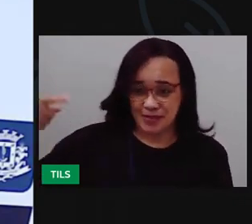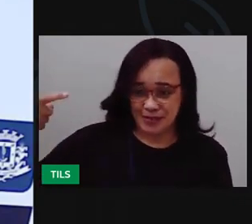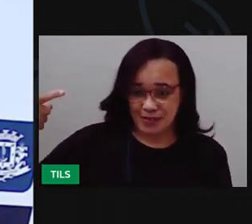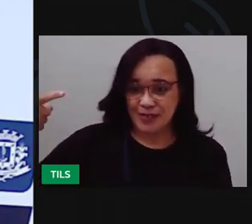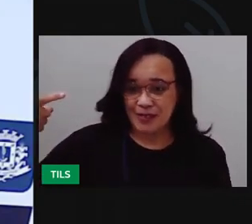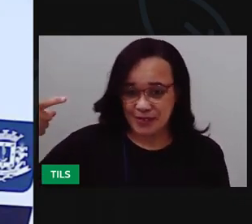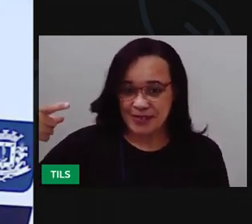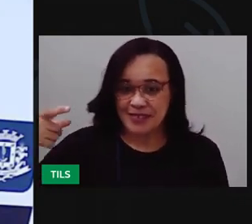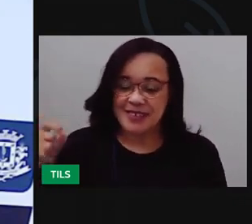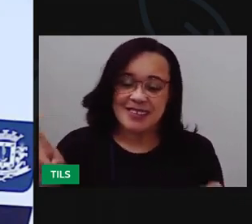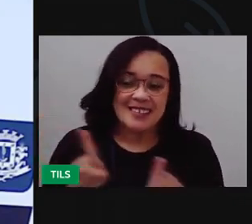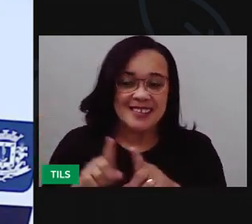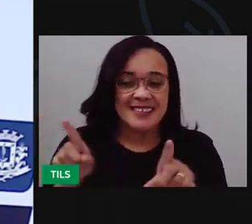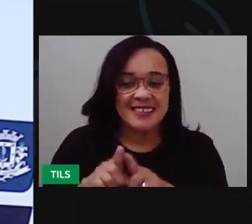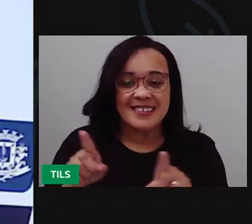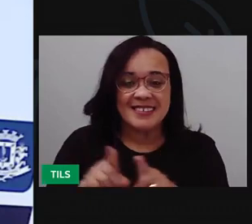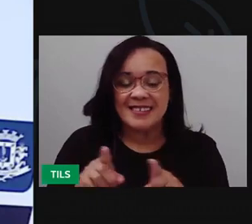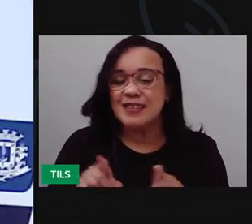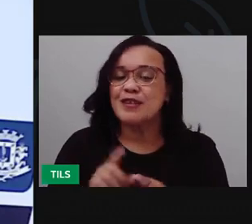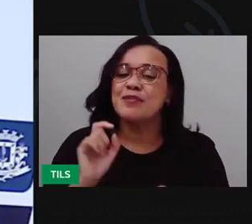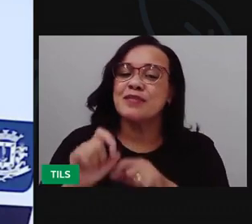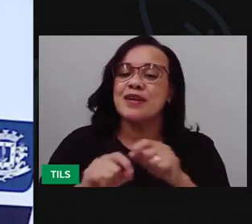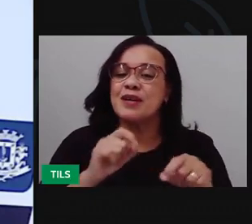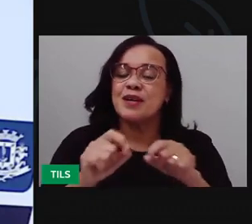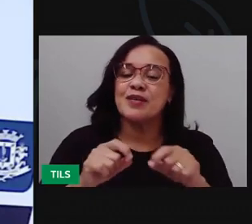e na hora de viajar.